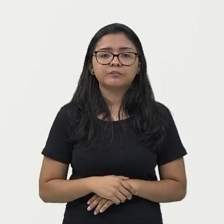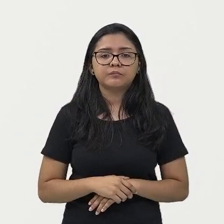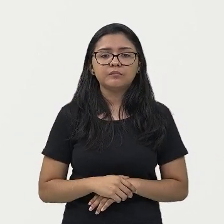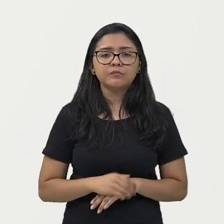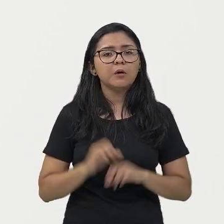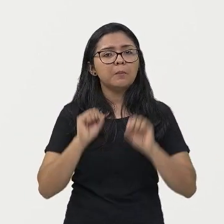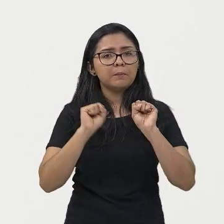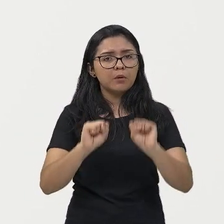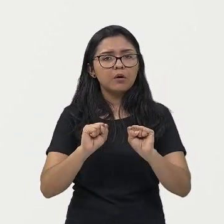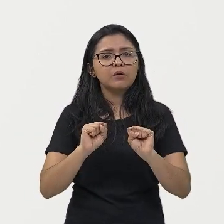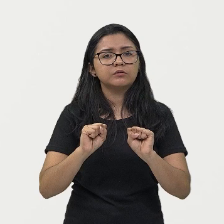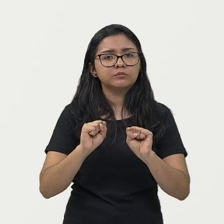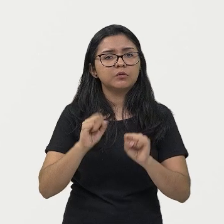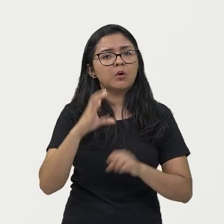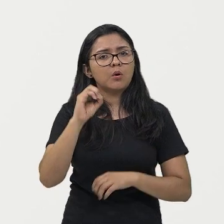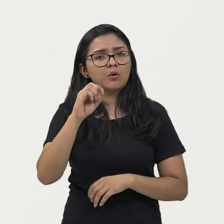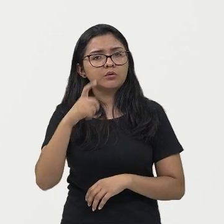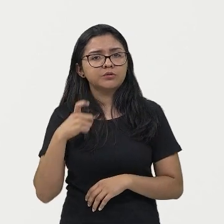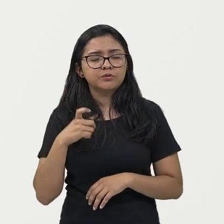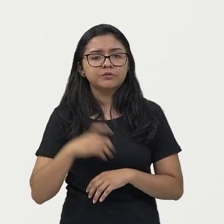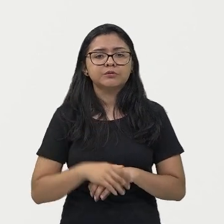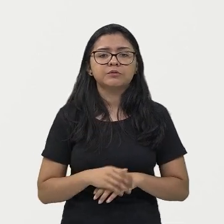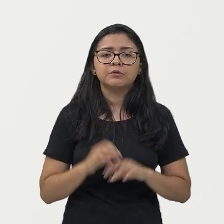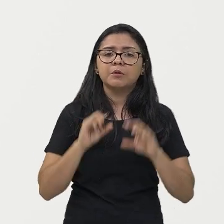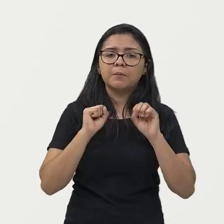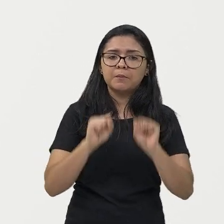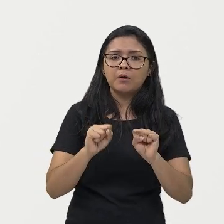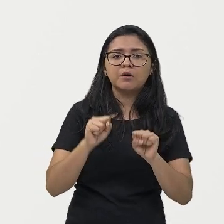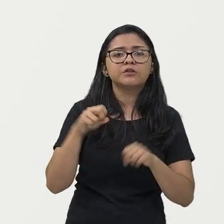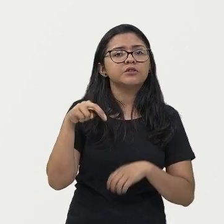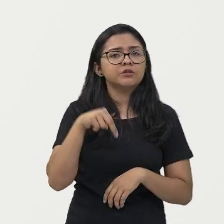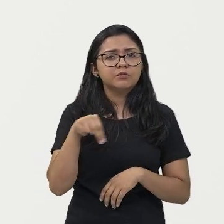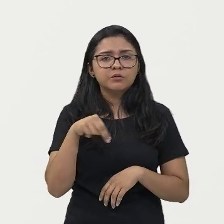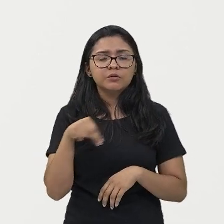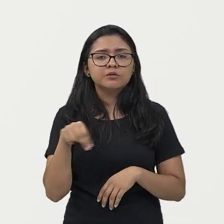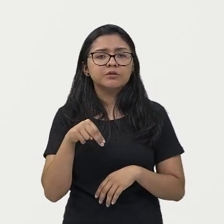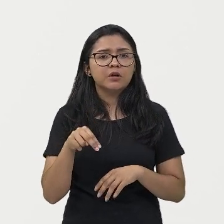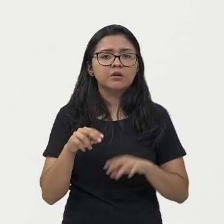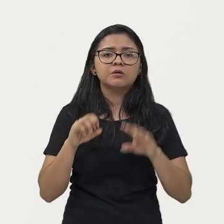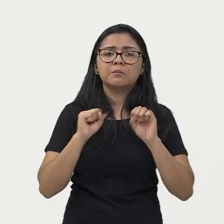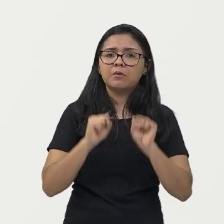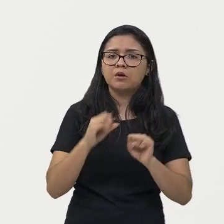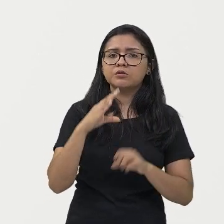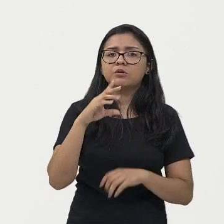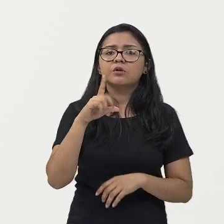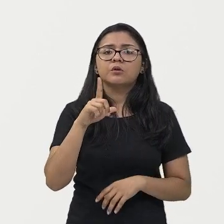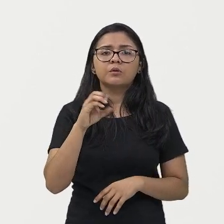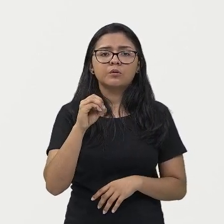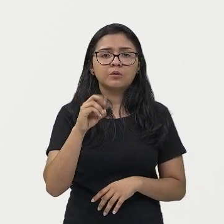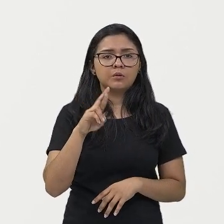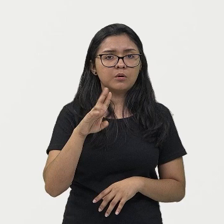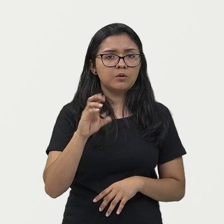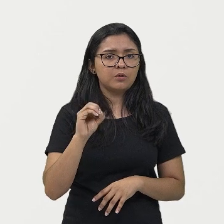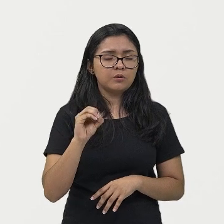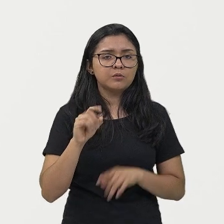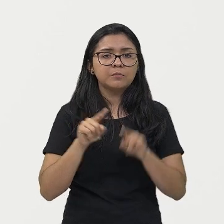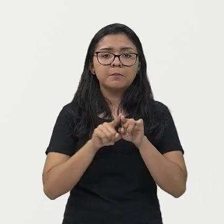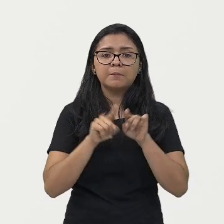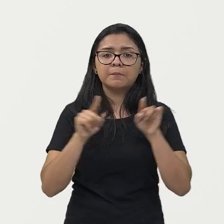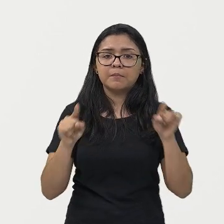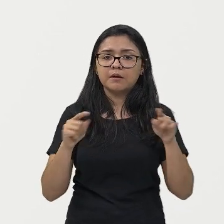o oxigênio, pode ser nitrogênio, pode ser um cloro, mas tem que